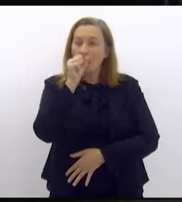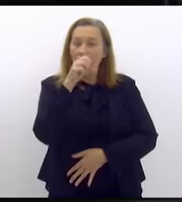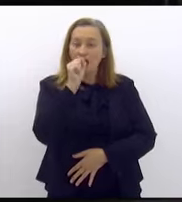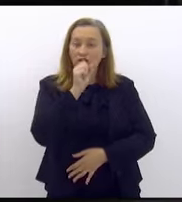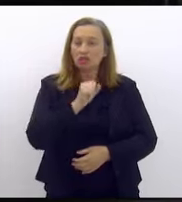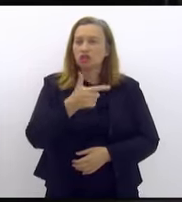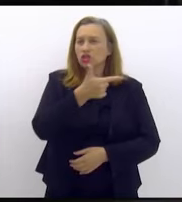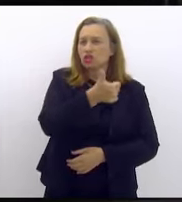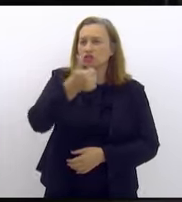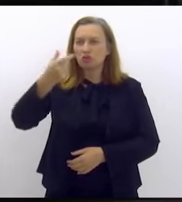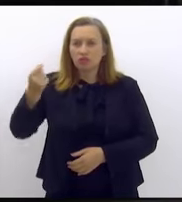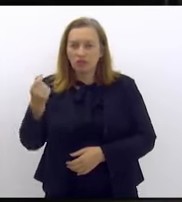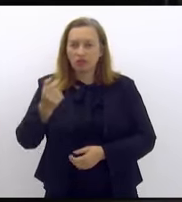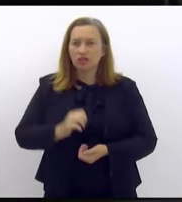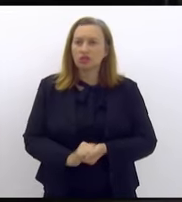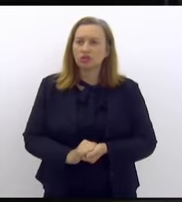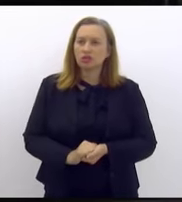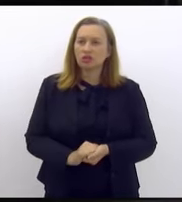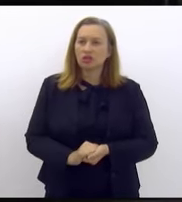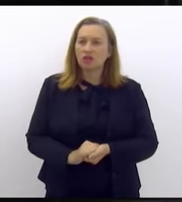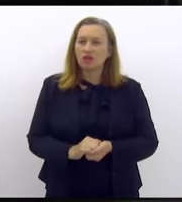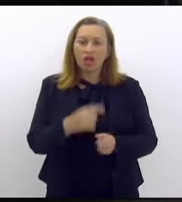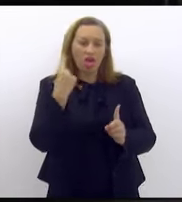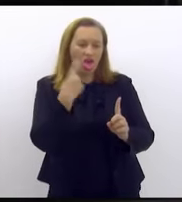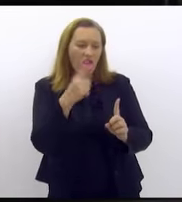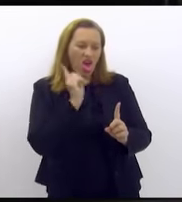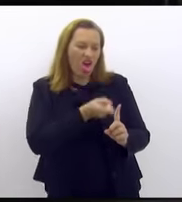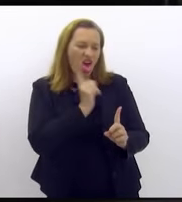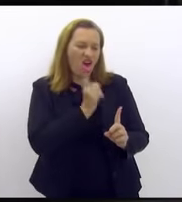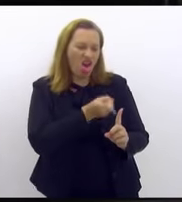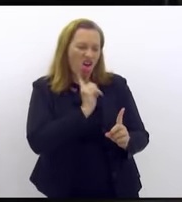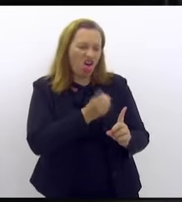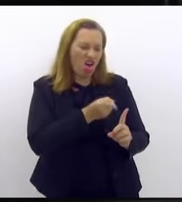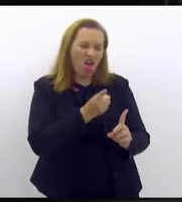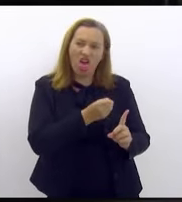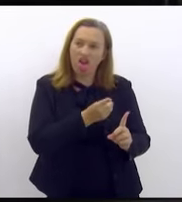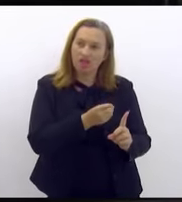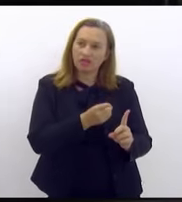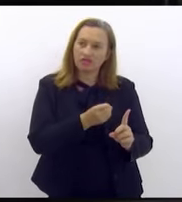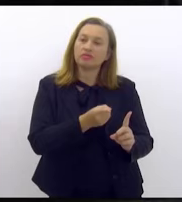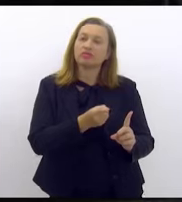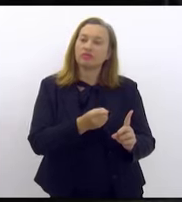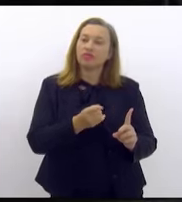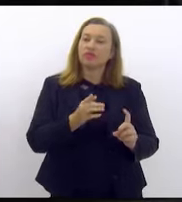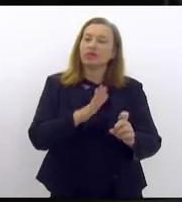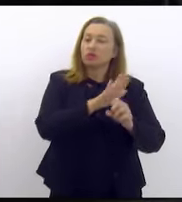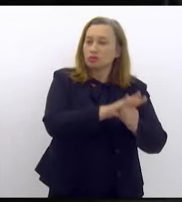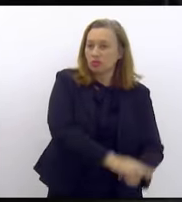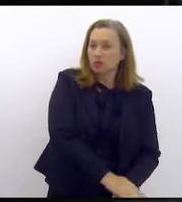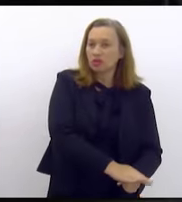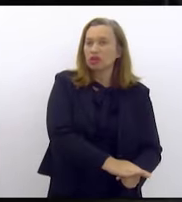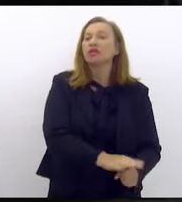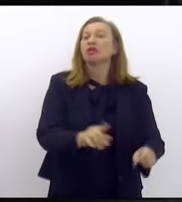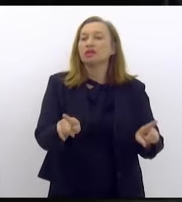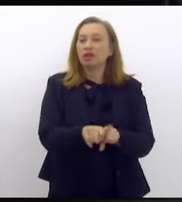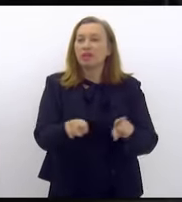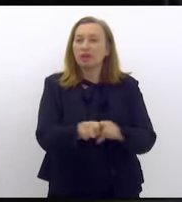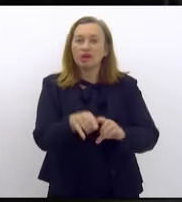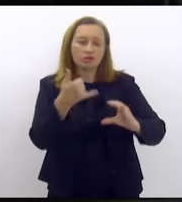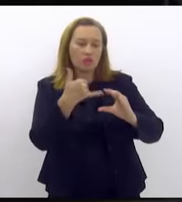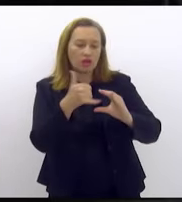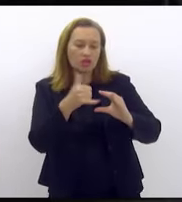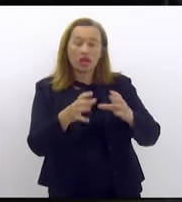em 2020, ela foi xingada, humilhada, e houve uma troca de mensagens no grupo de